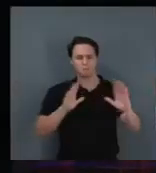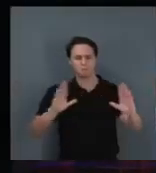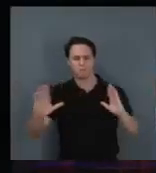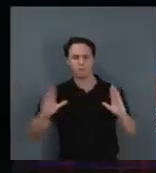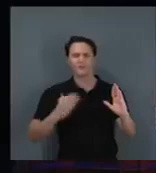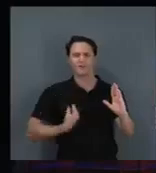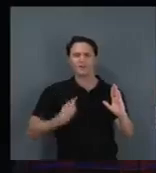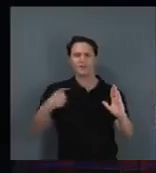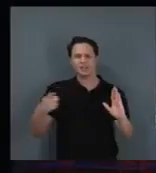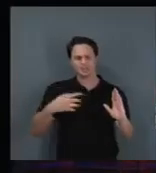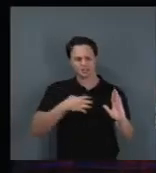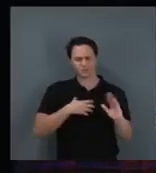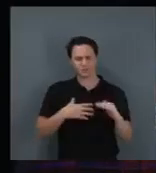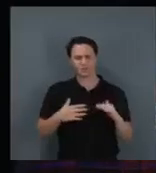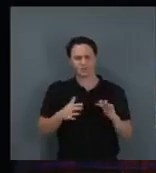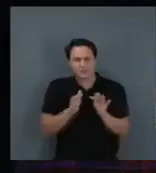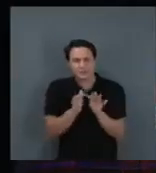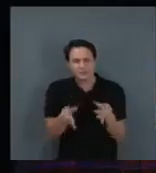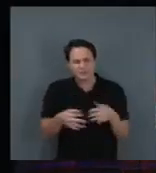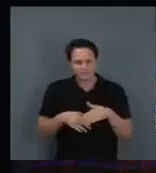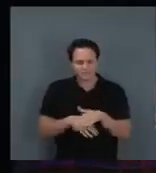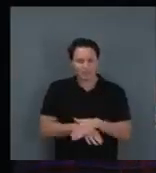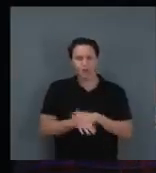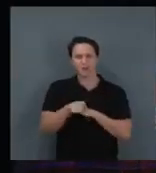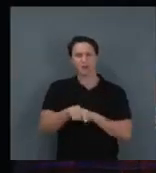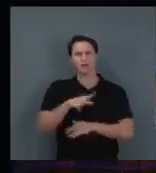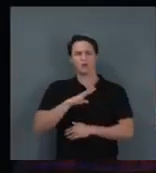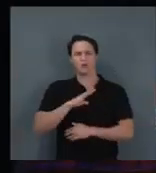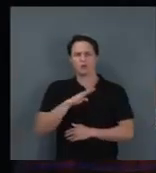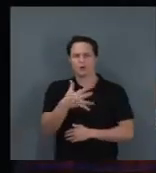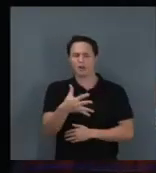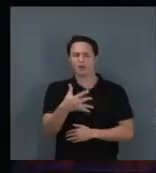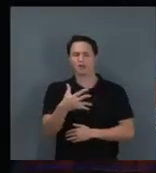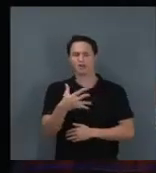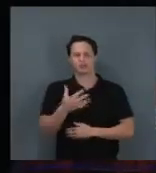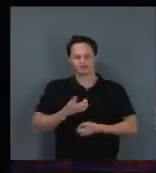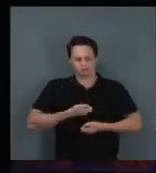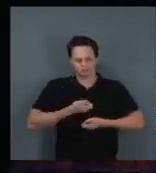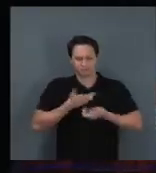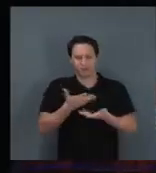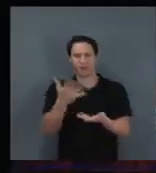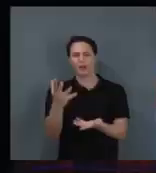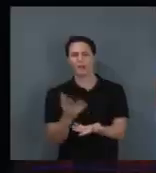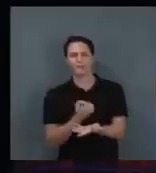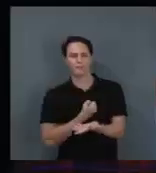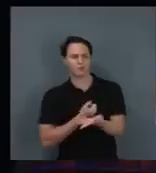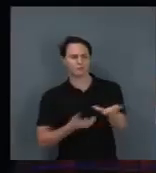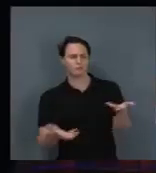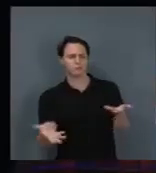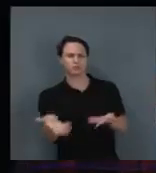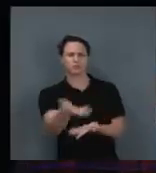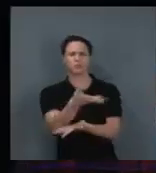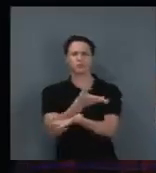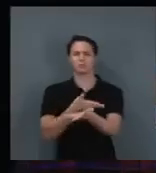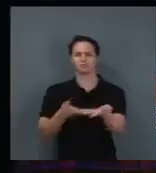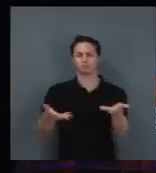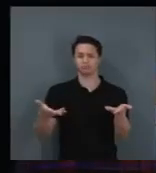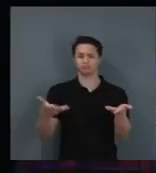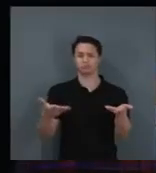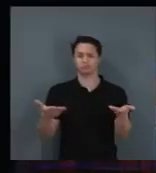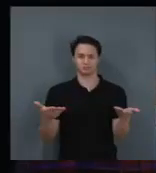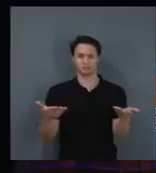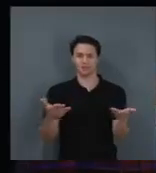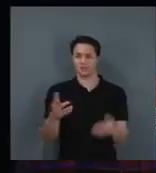sua simplicidade, coragem, abnegação e amor ao próximo. Poderia aqui dizer que